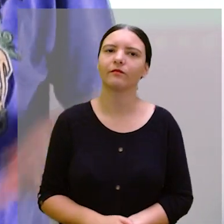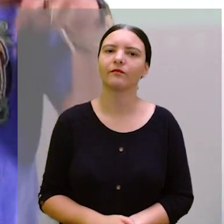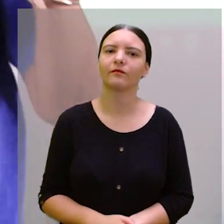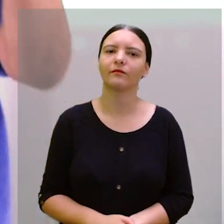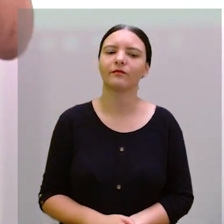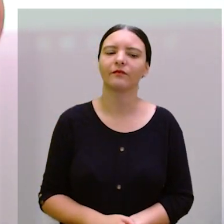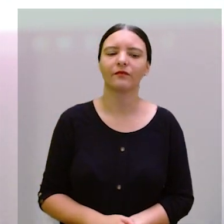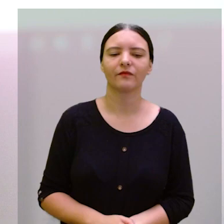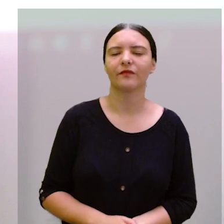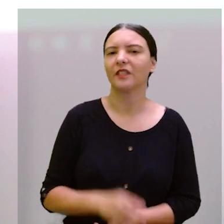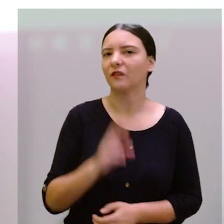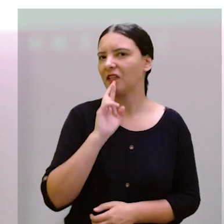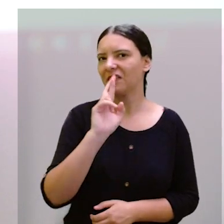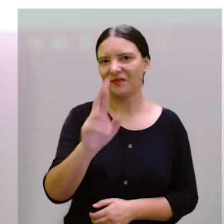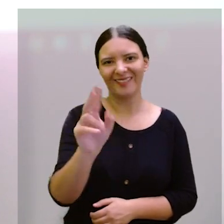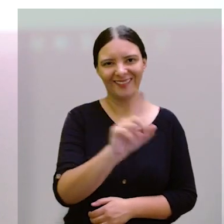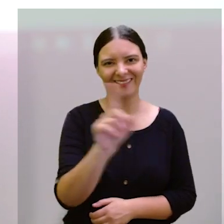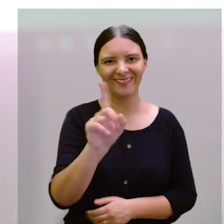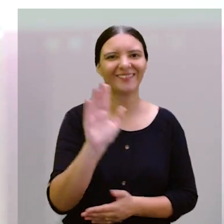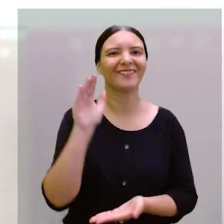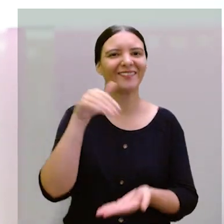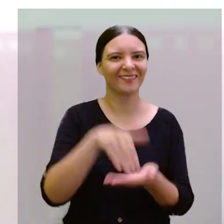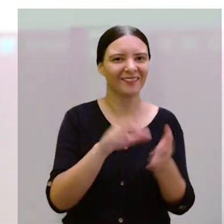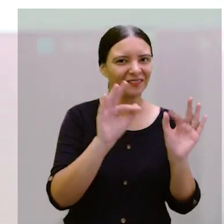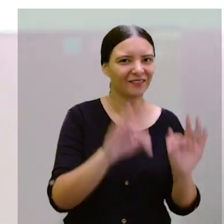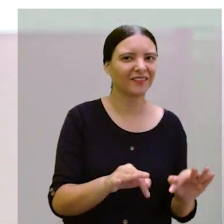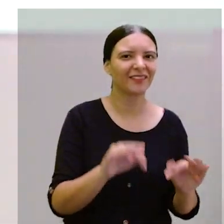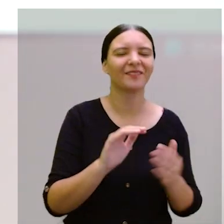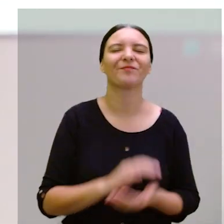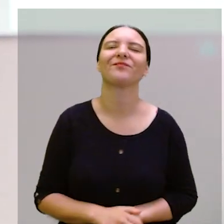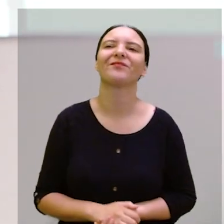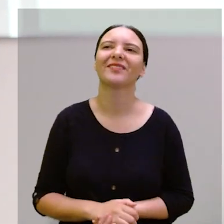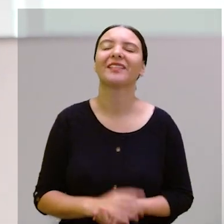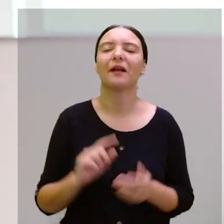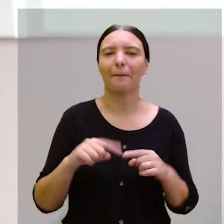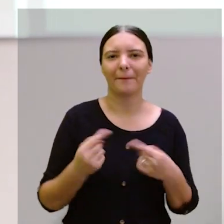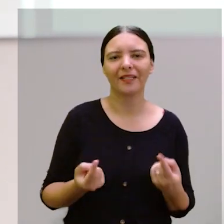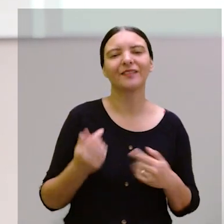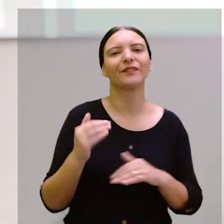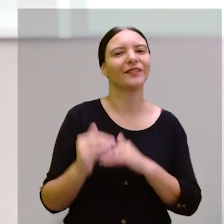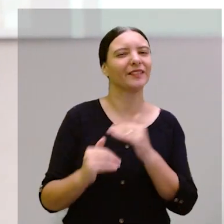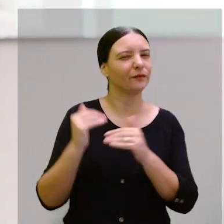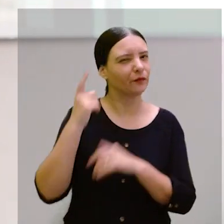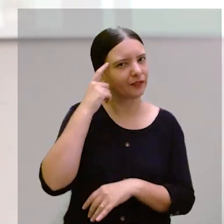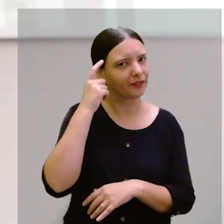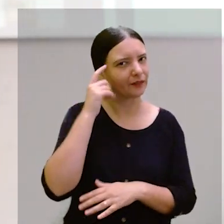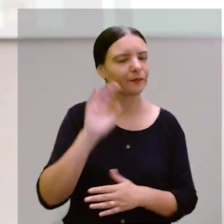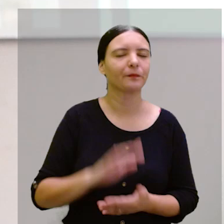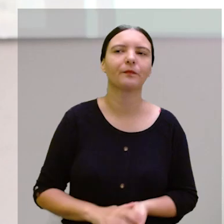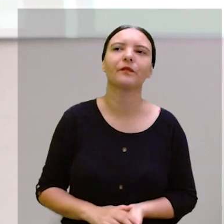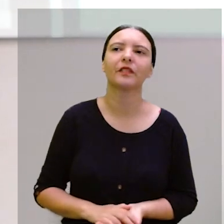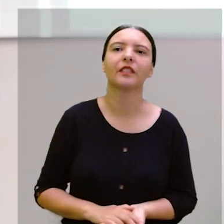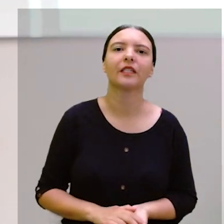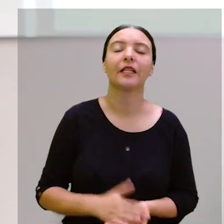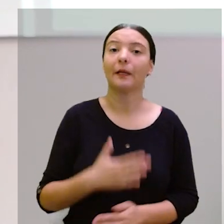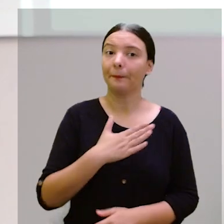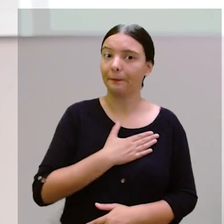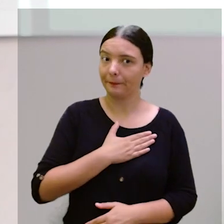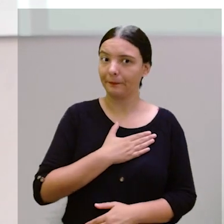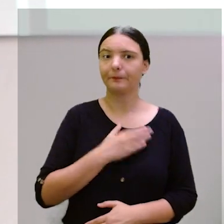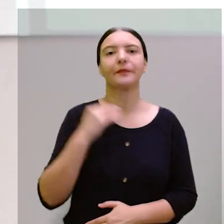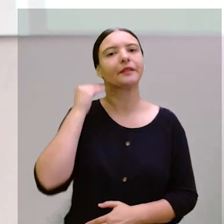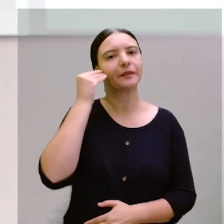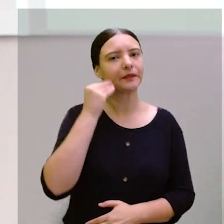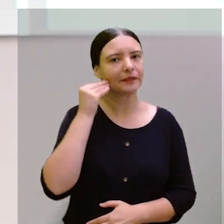Eu não vou dar a minha resposta, vou deixar para o final, tá? Mas vamos lá, vamos desenvolver essa ideia. Vou falar da minha